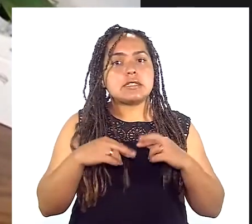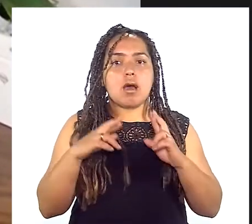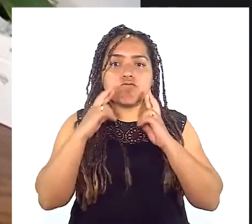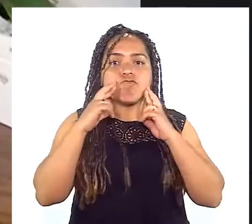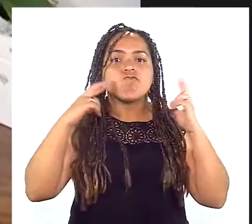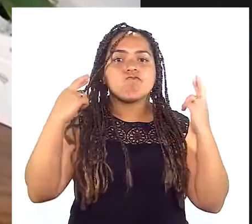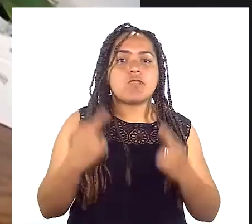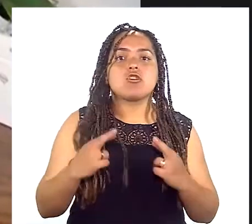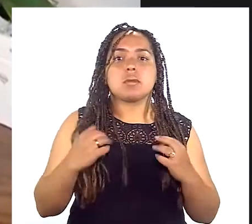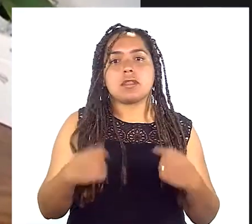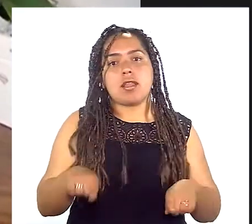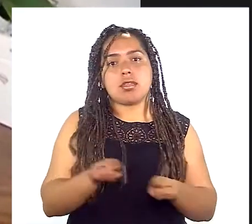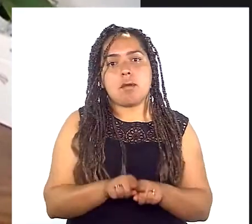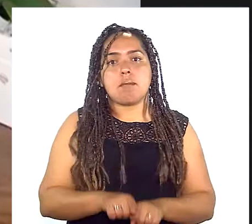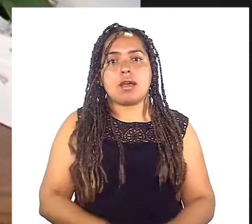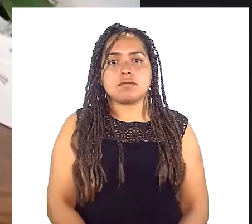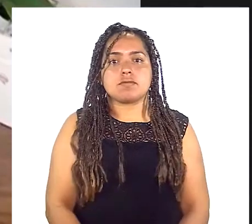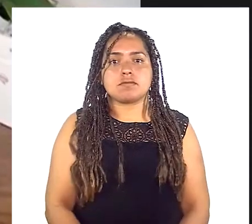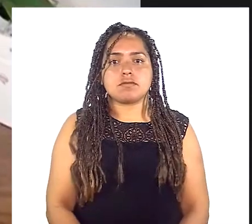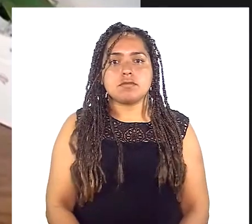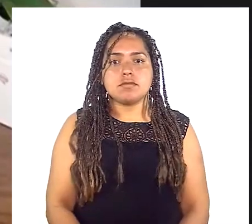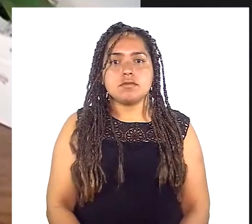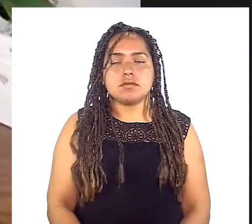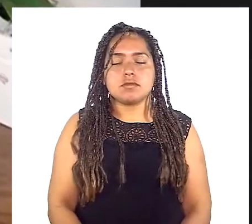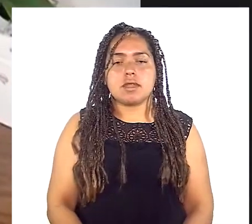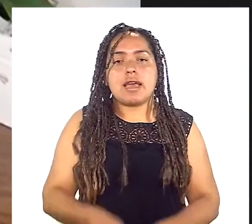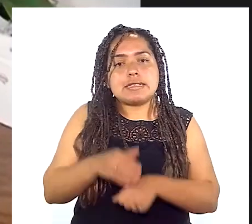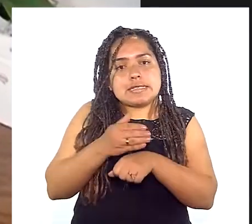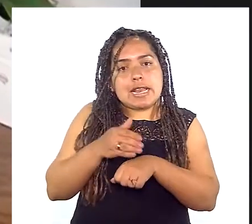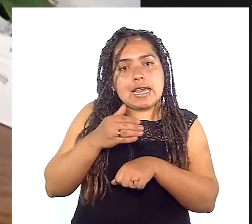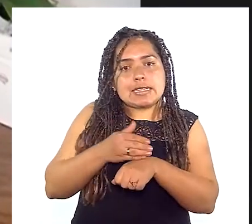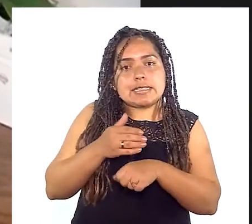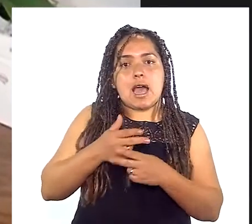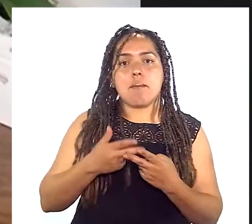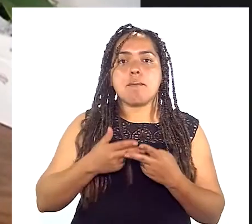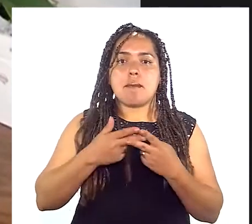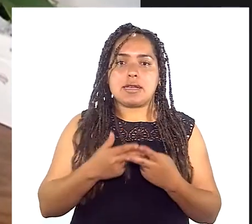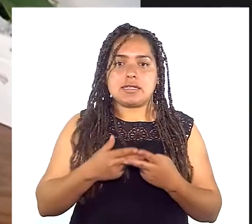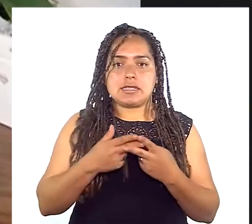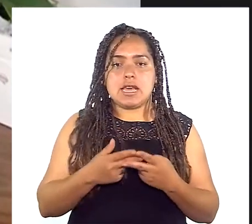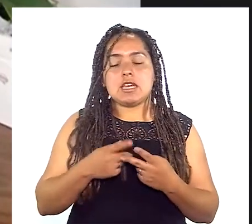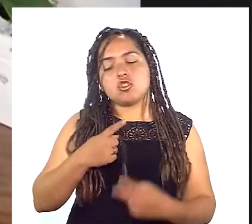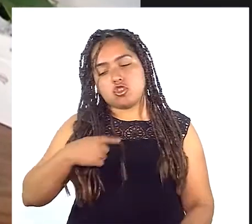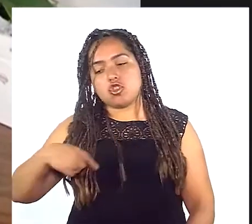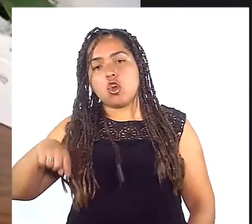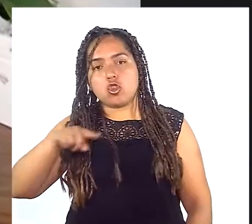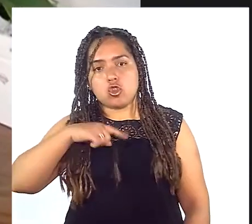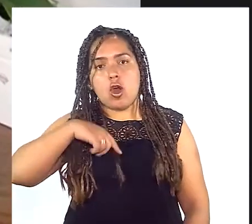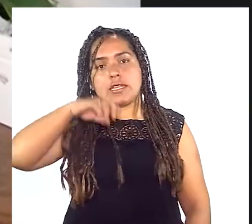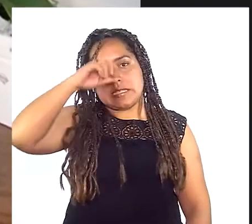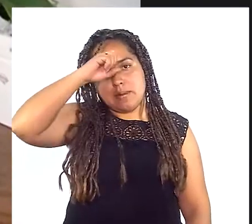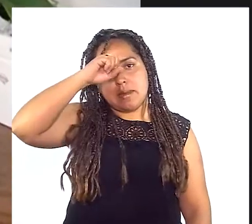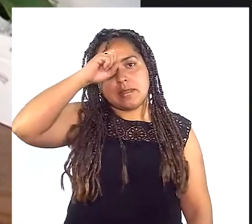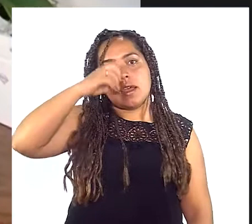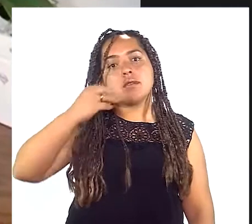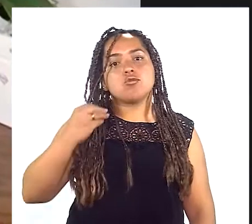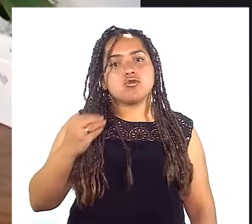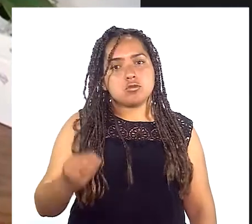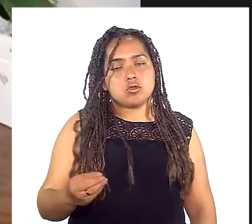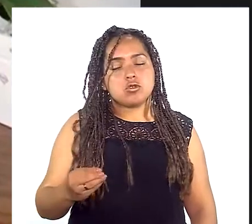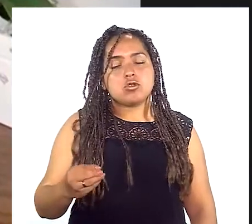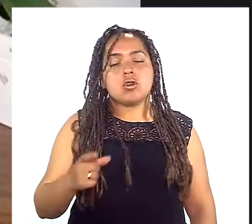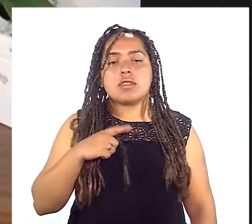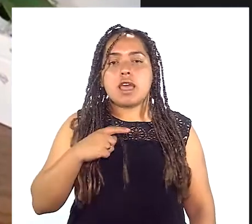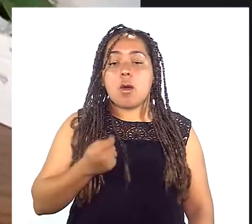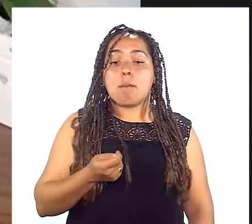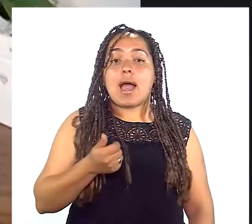prazos e limites e que a gente precisa respeitar isso também, né? Treinar a paciência, eu acho que a gente aprendeu muito isso. E uma dica